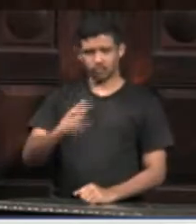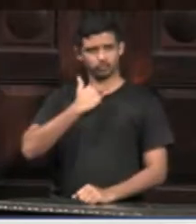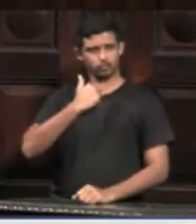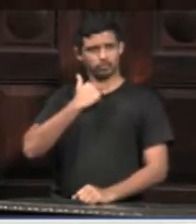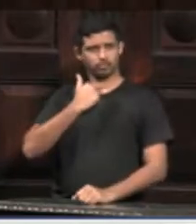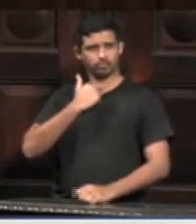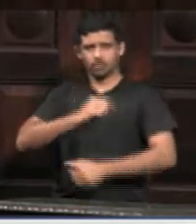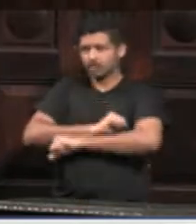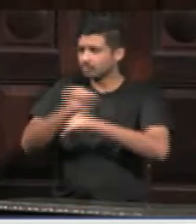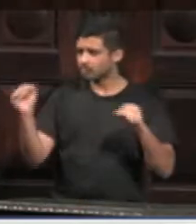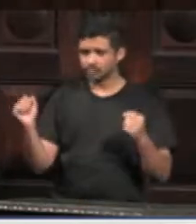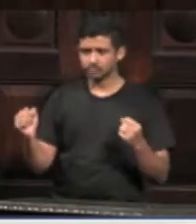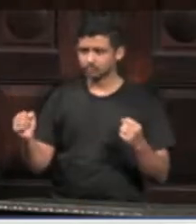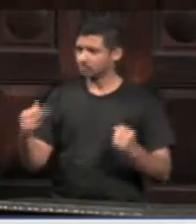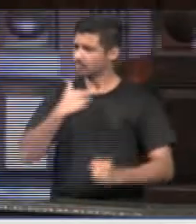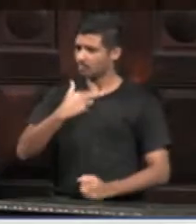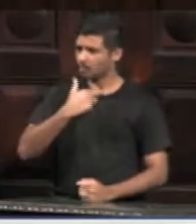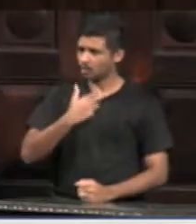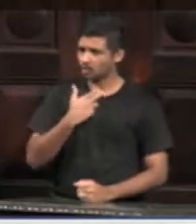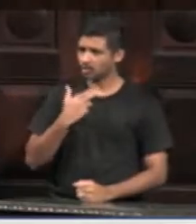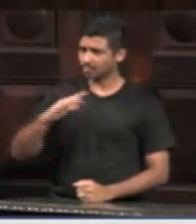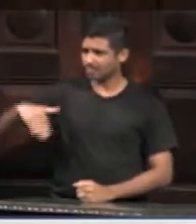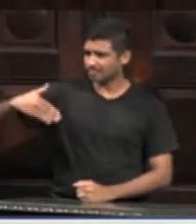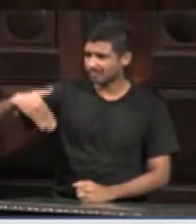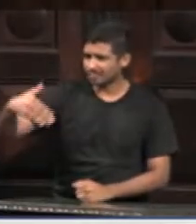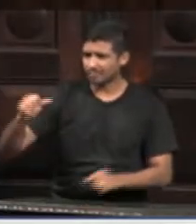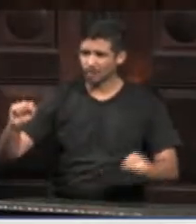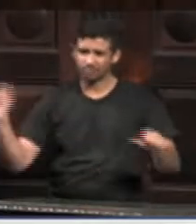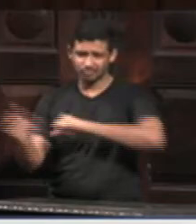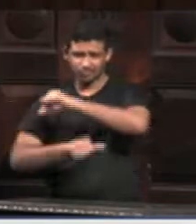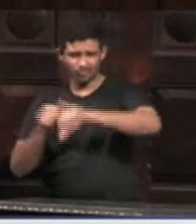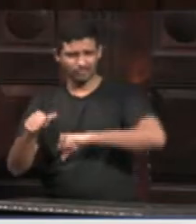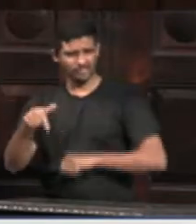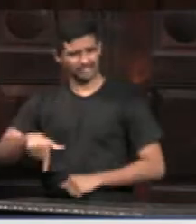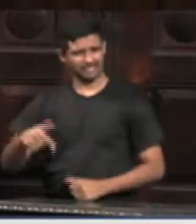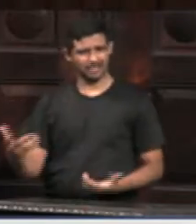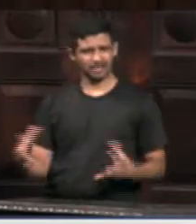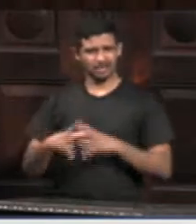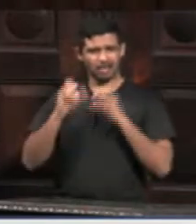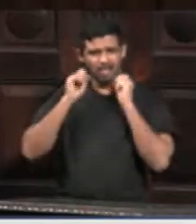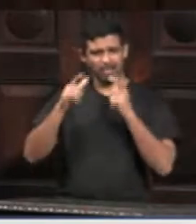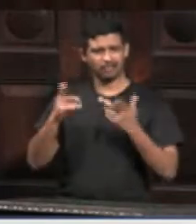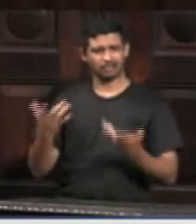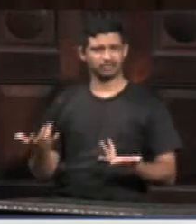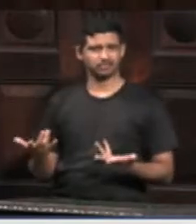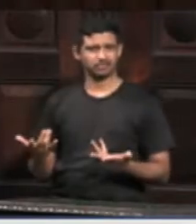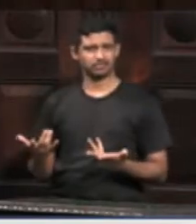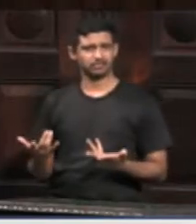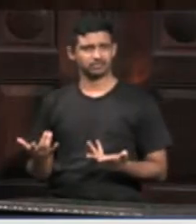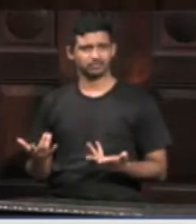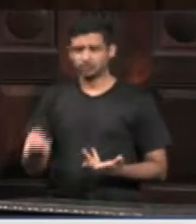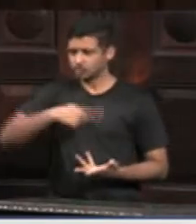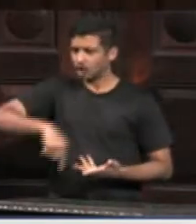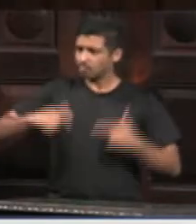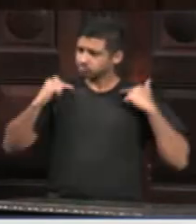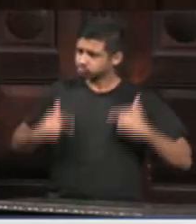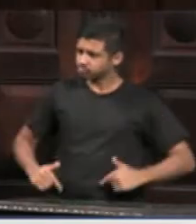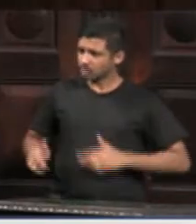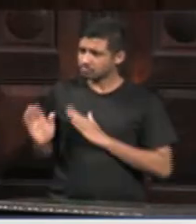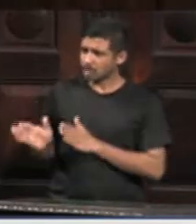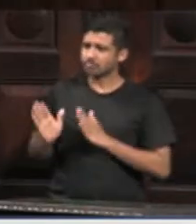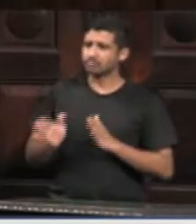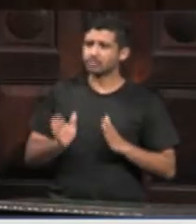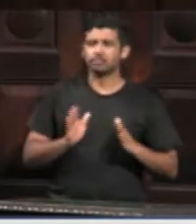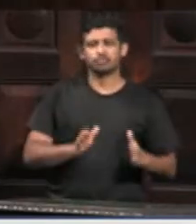isto aconteça e venha exatamente contaminar as relações civilizadas que existem aqui na